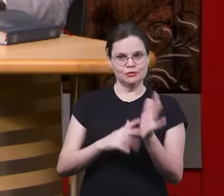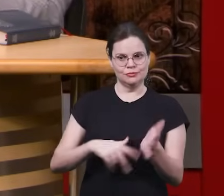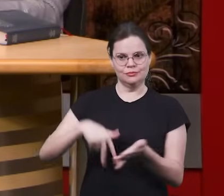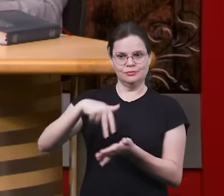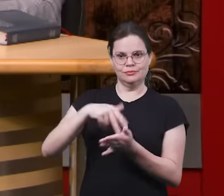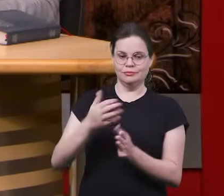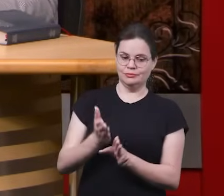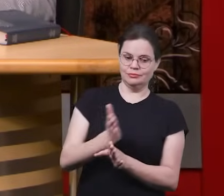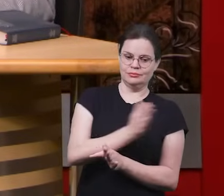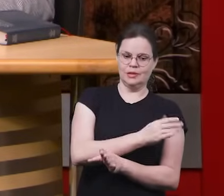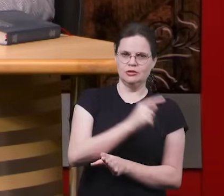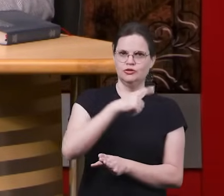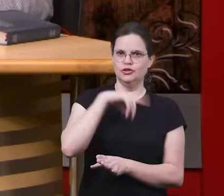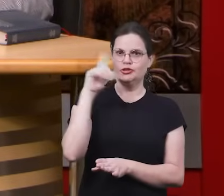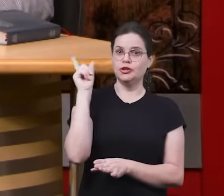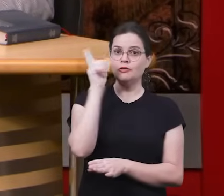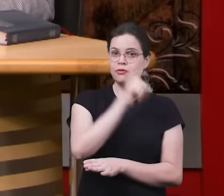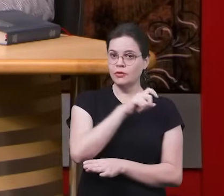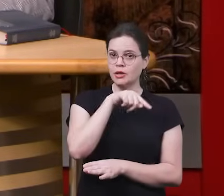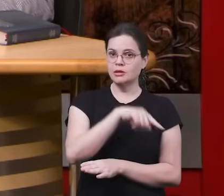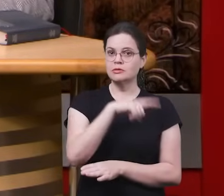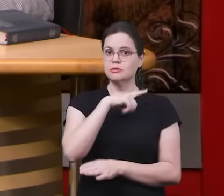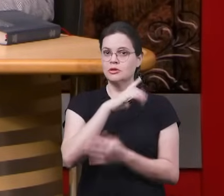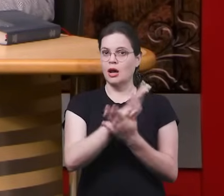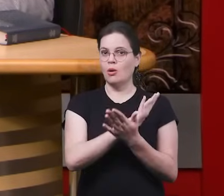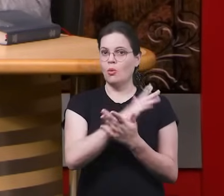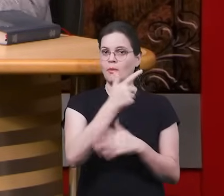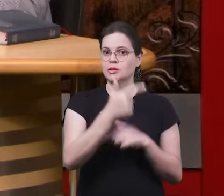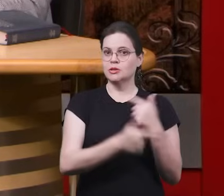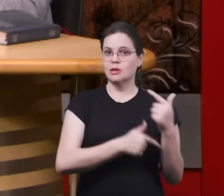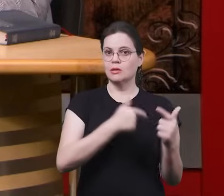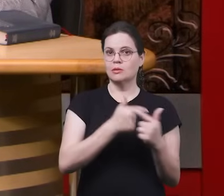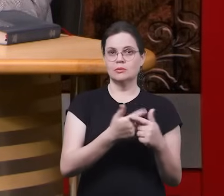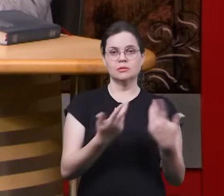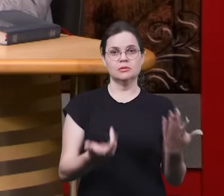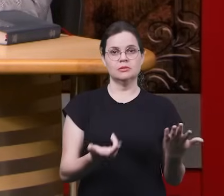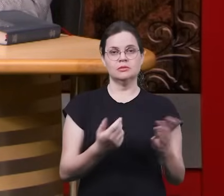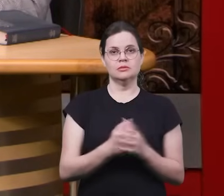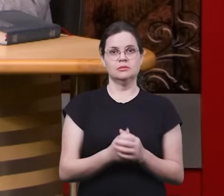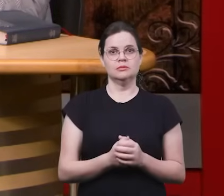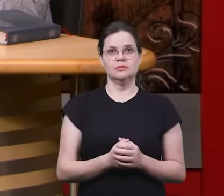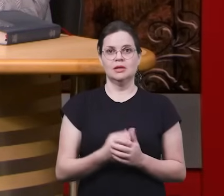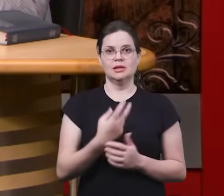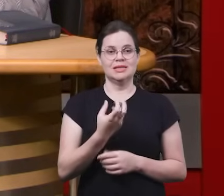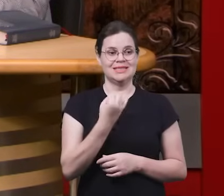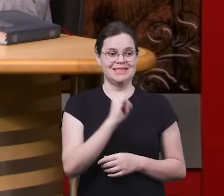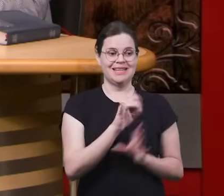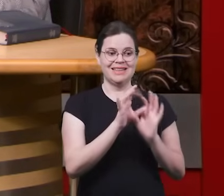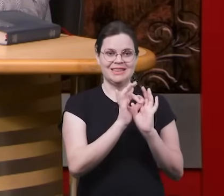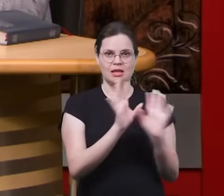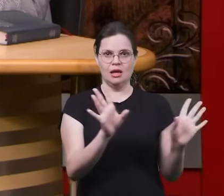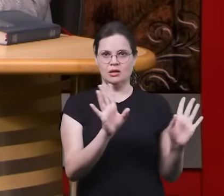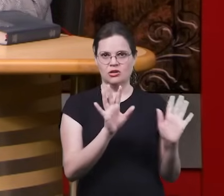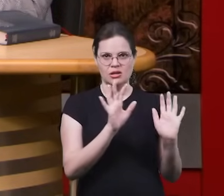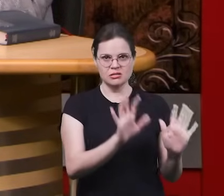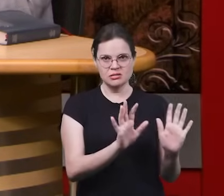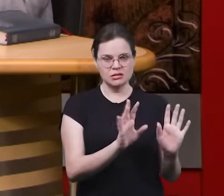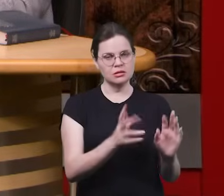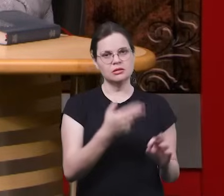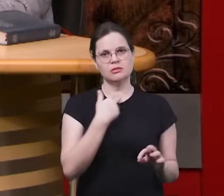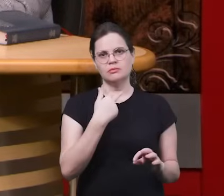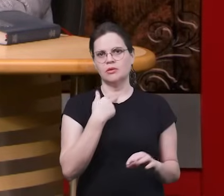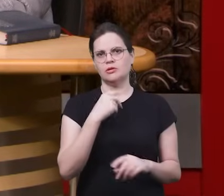que não poderiam continuar na vida dele para o ministério